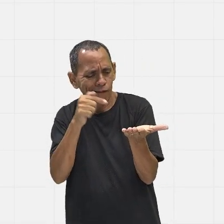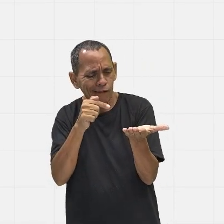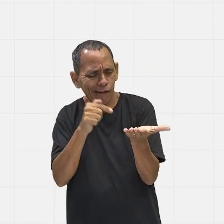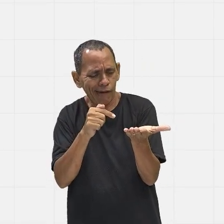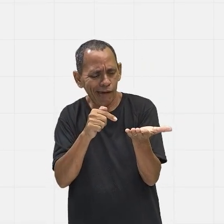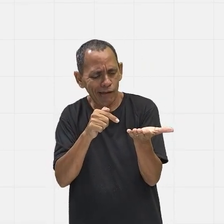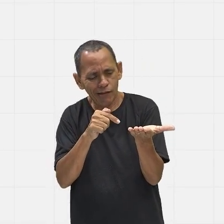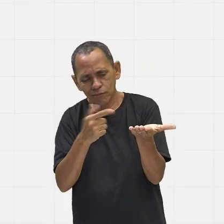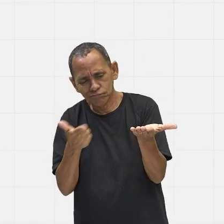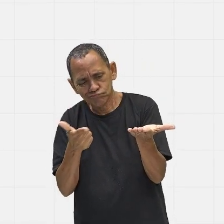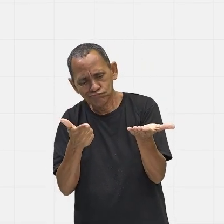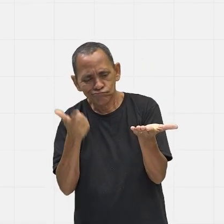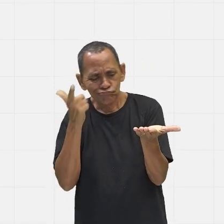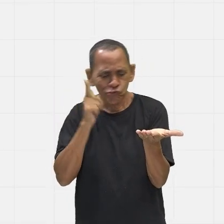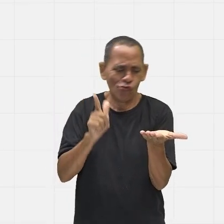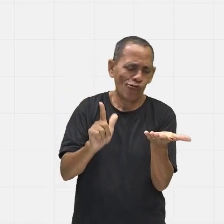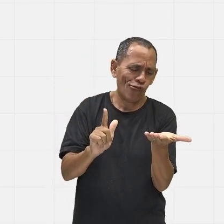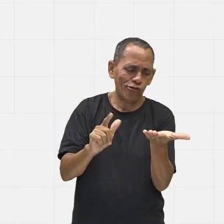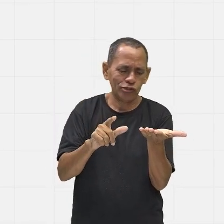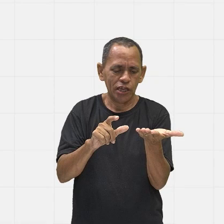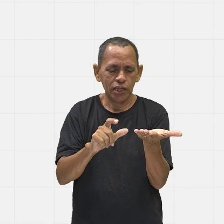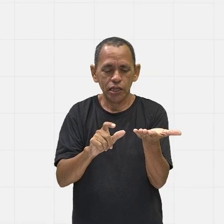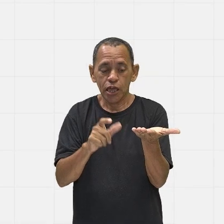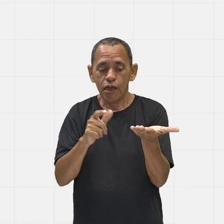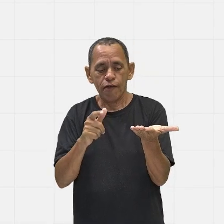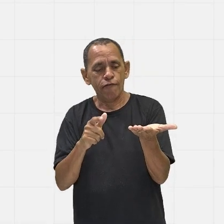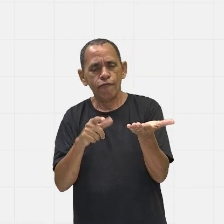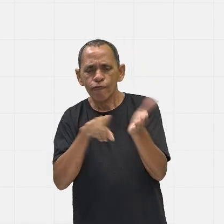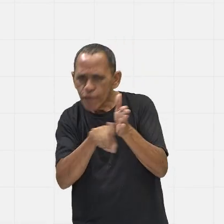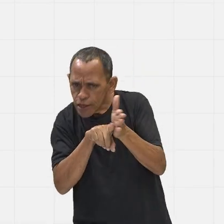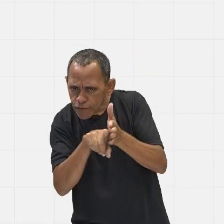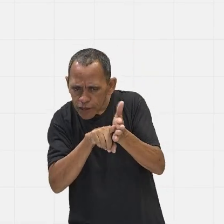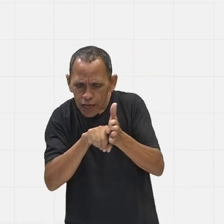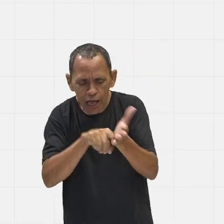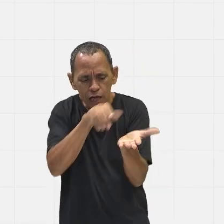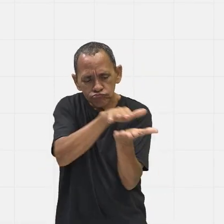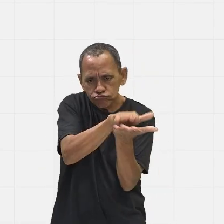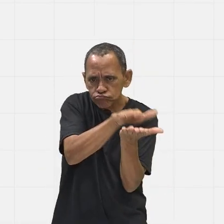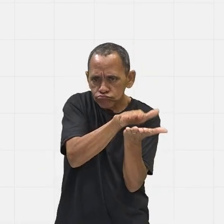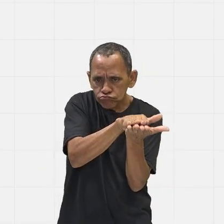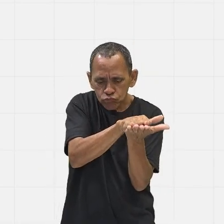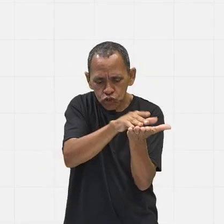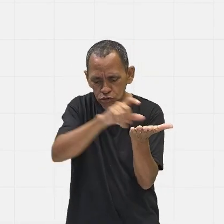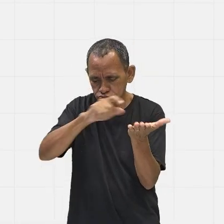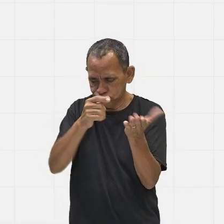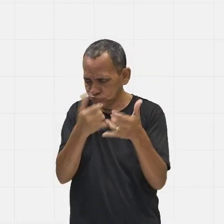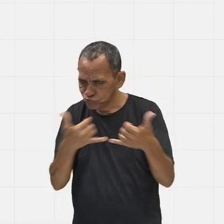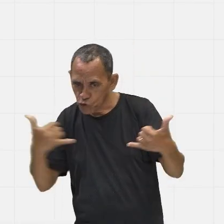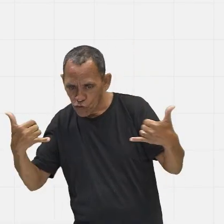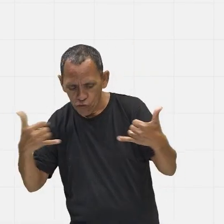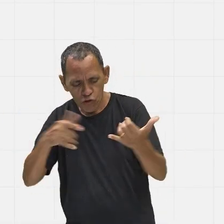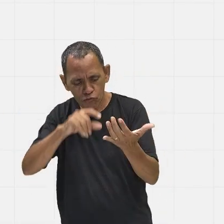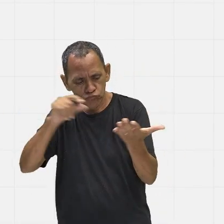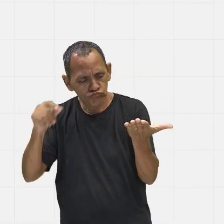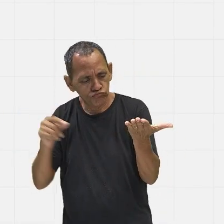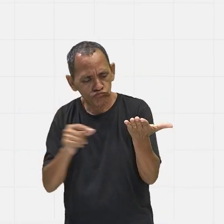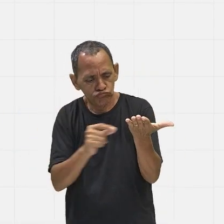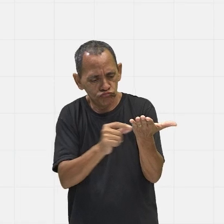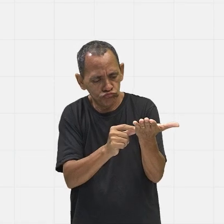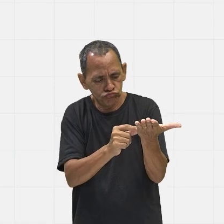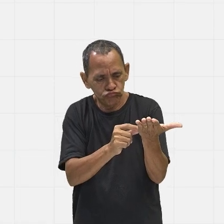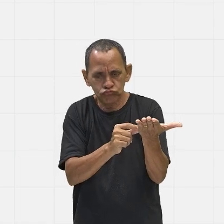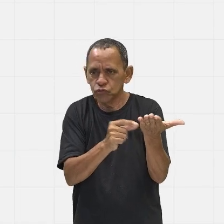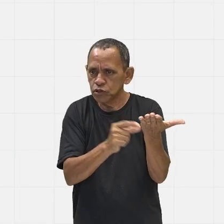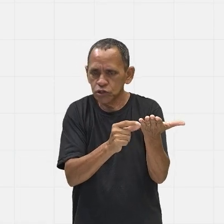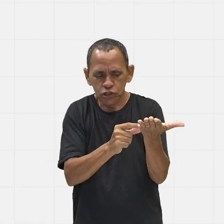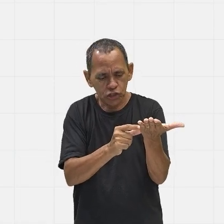se o cabo dela está bem encaixado tanto na impressora quanto na tomada. Você pode testar um outro cabo